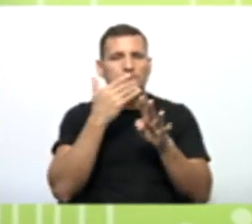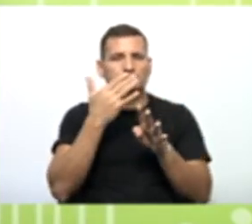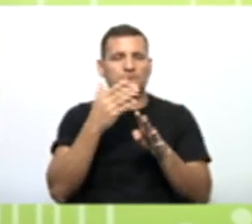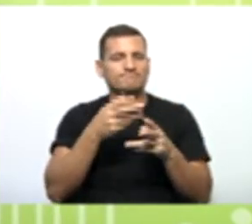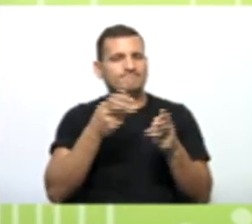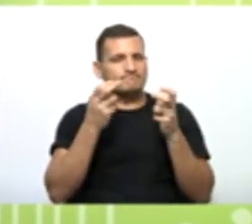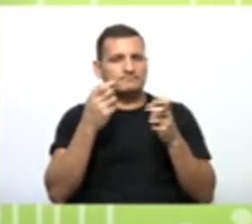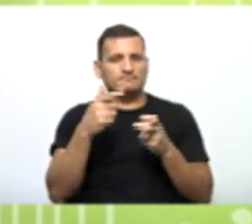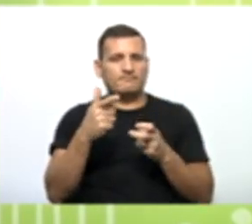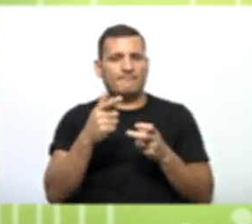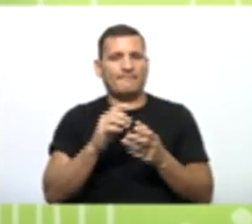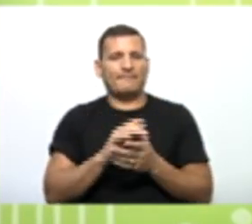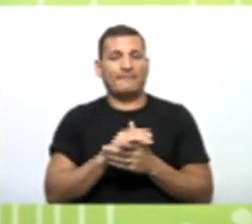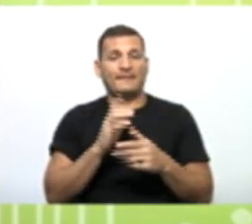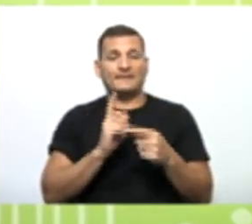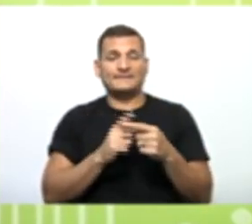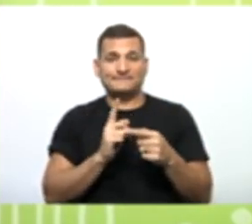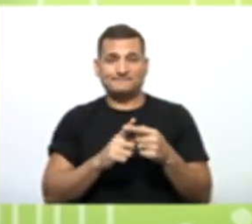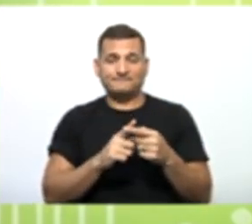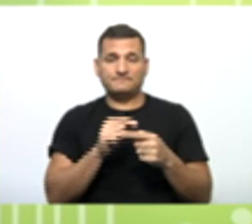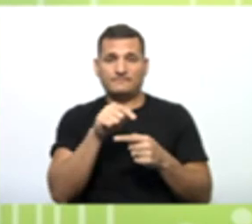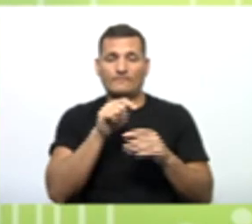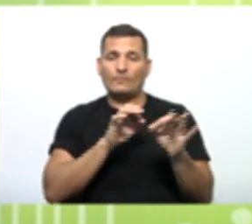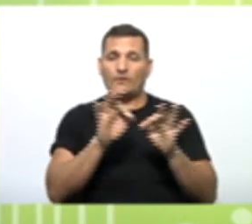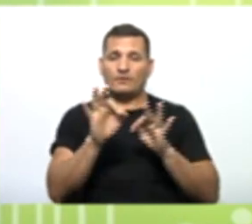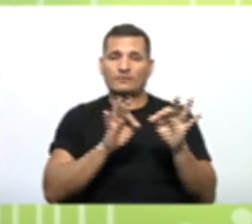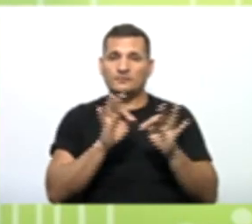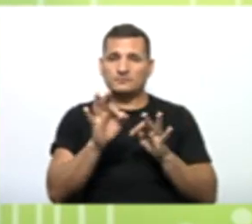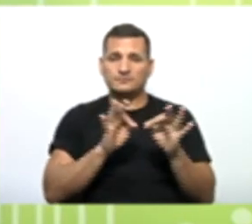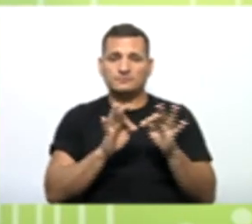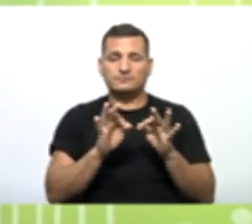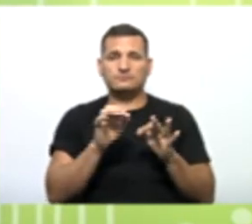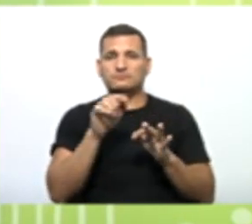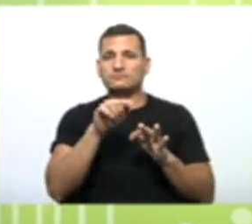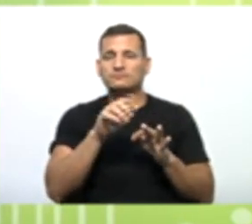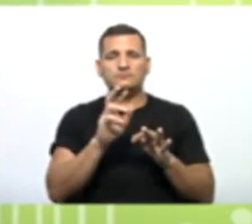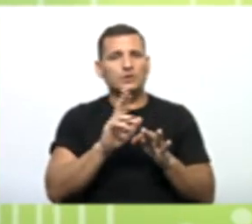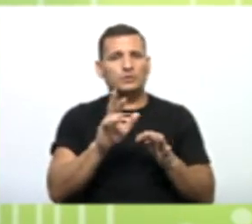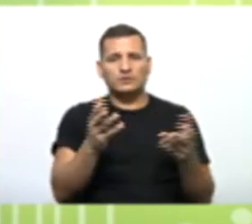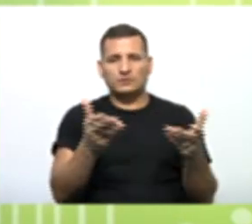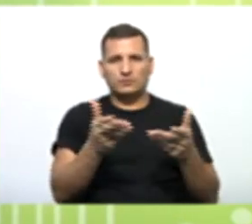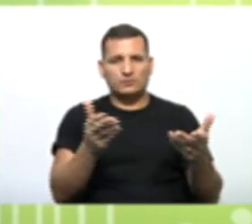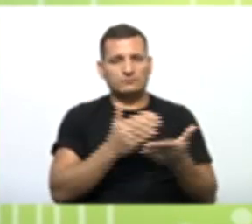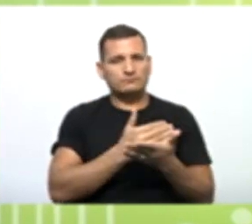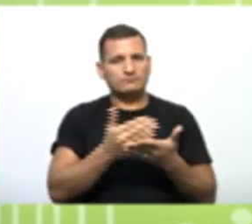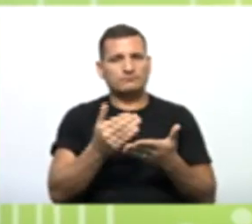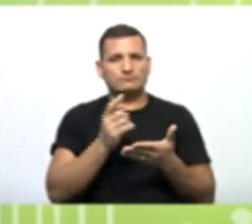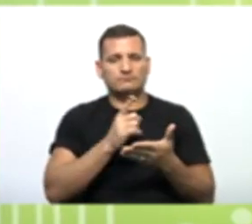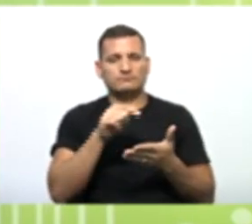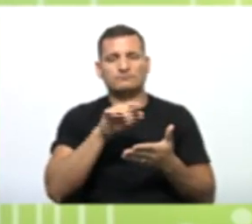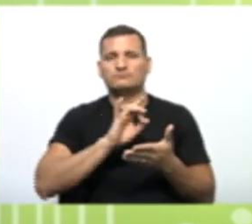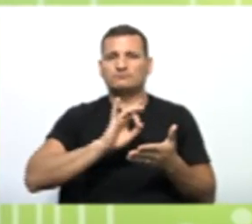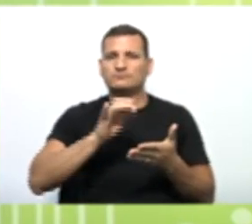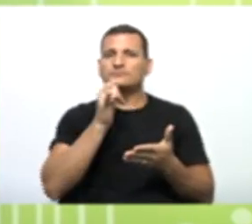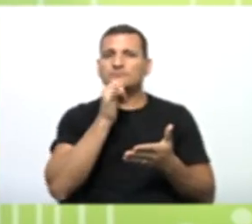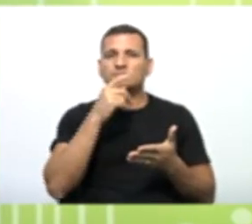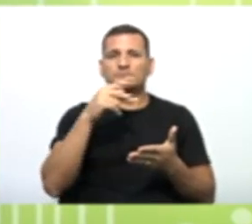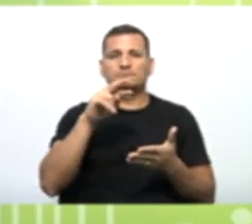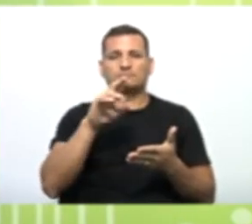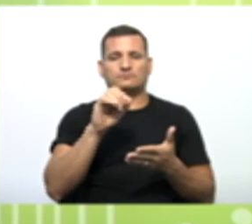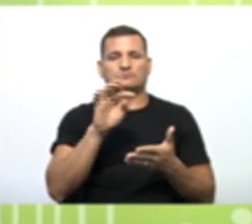quê? Porque esse planejamento não cabe nessa fase do projeto. É um protótipo apenas,